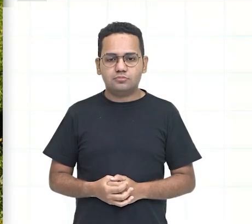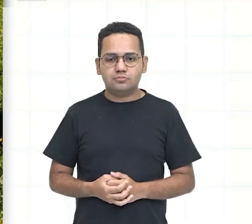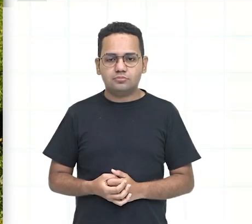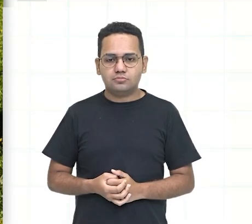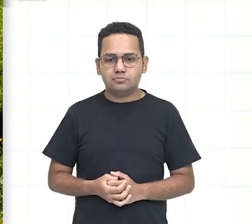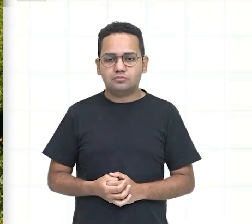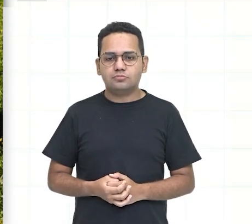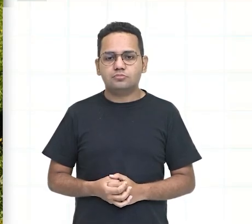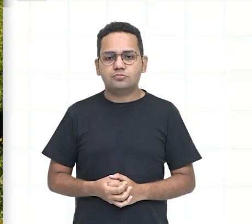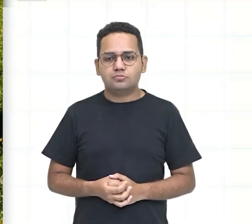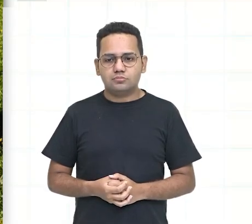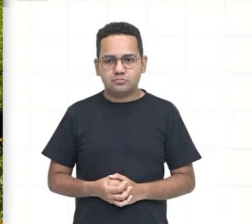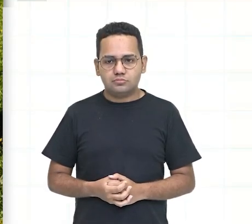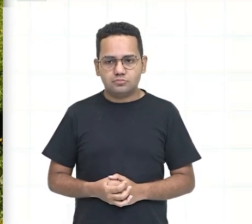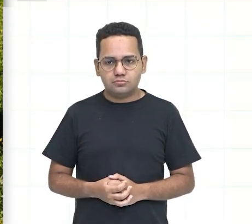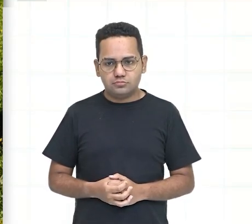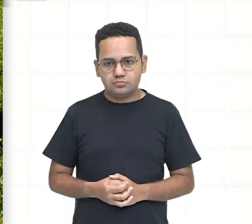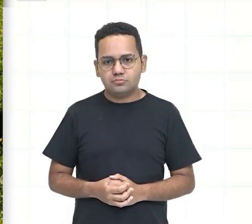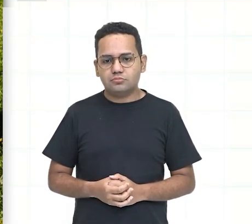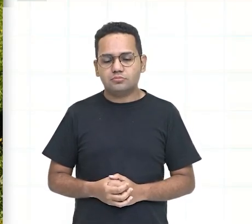If I had a million,